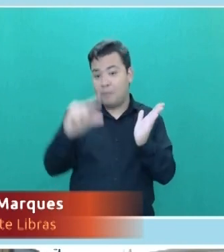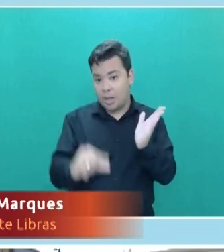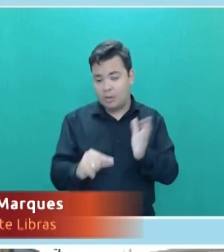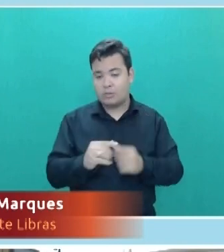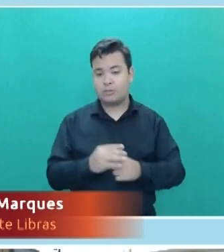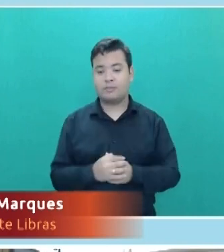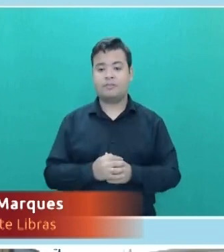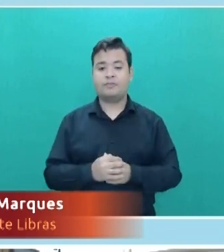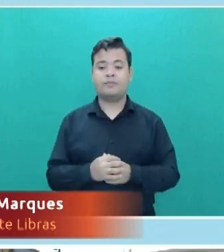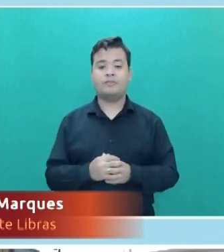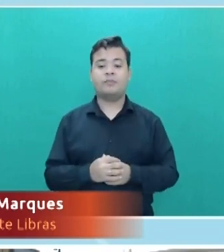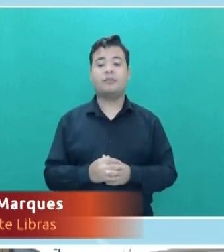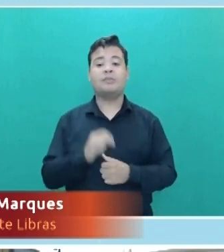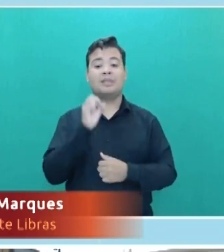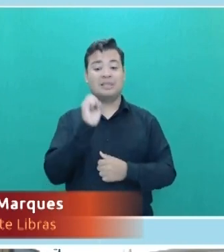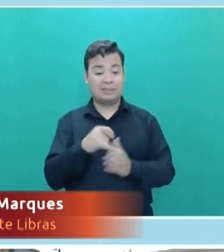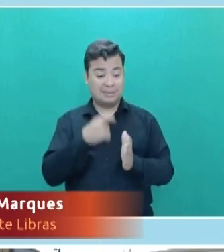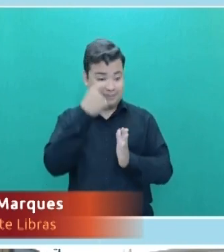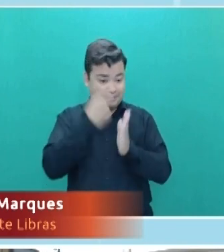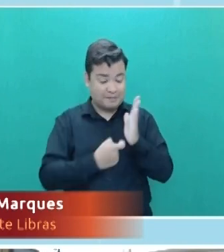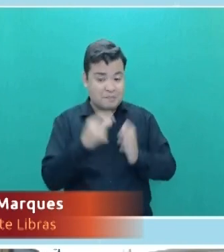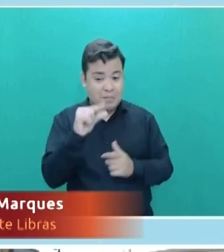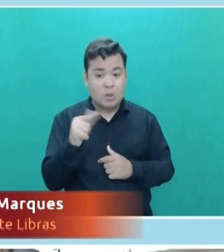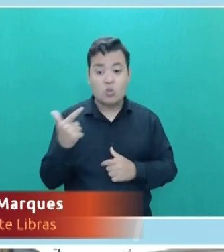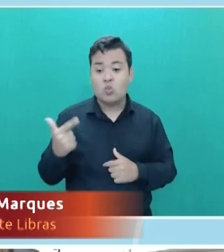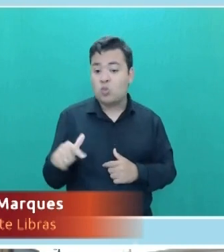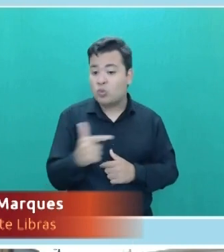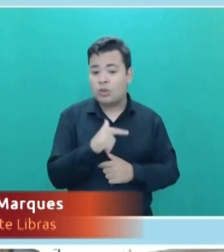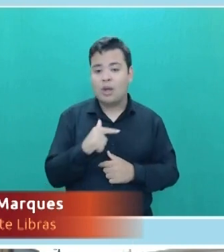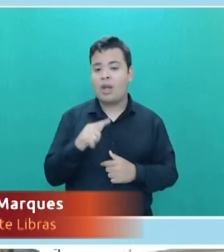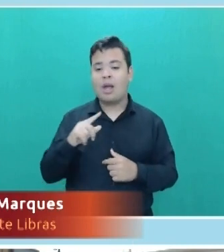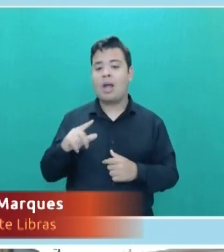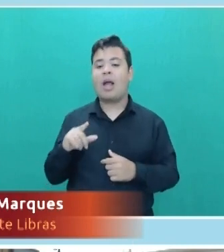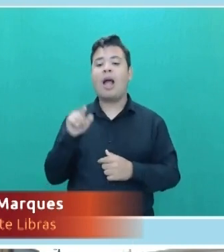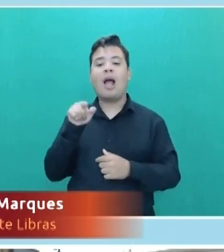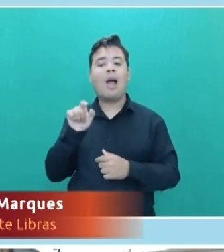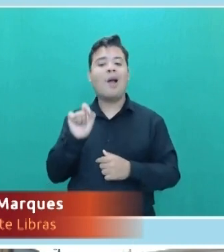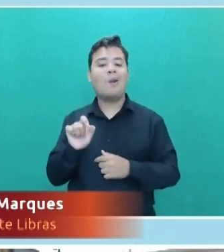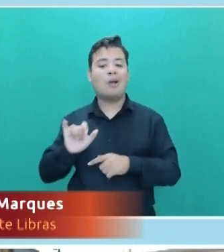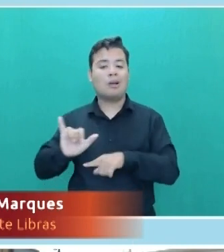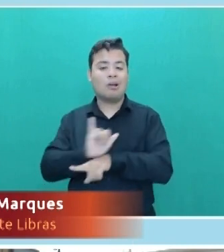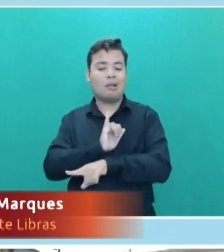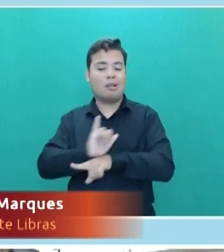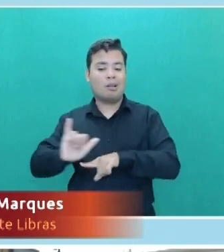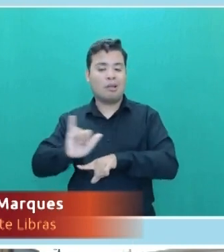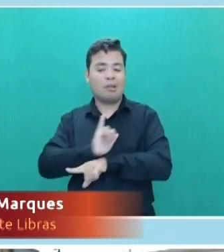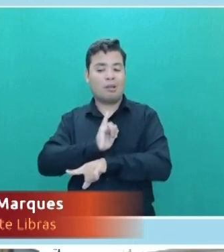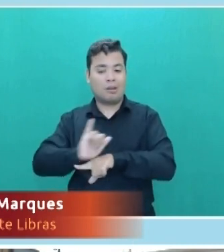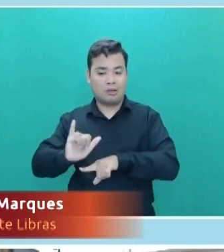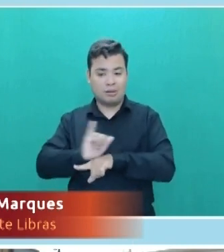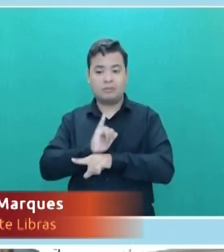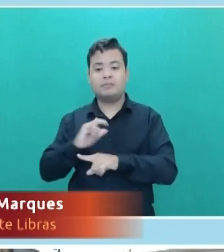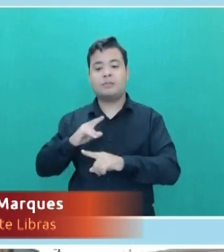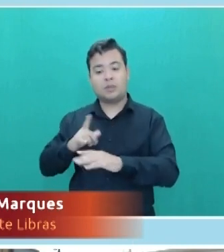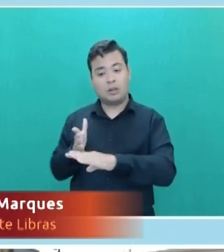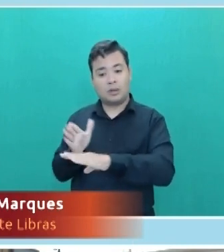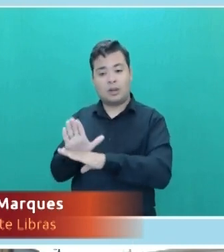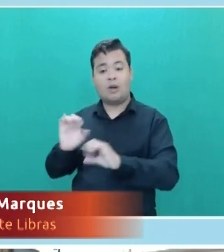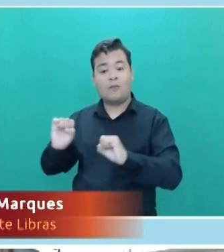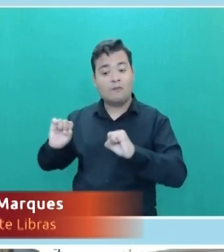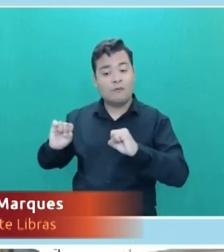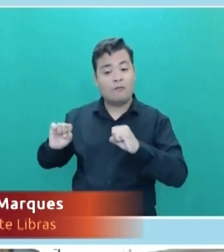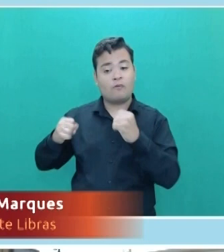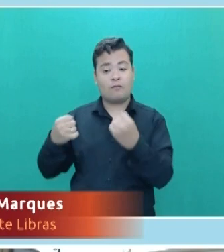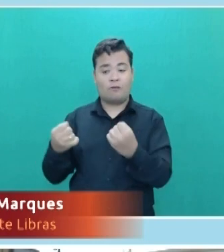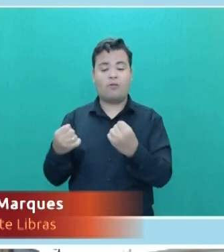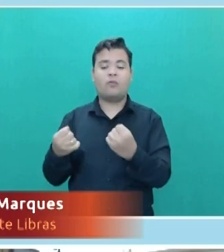caso esses incentivos tributários não existissem, seria mais uma ferramenta para a gente poder aí fortalecer, né, a